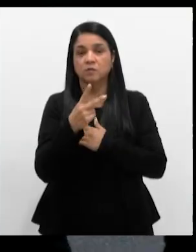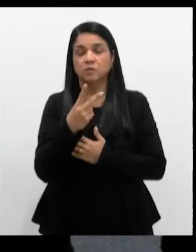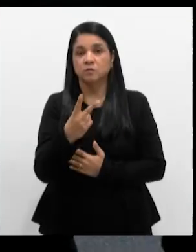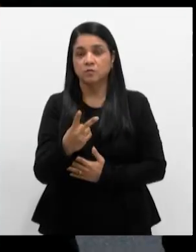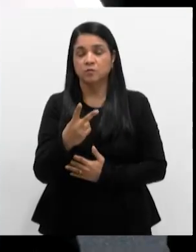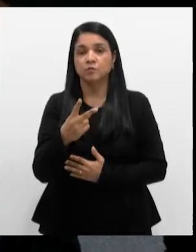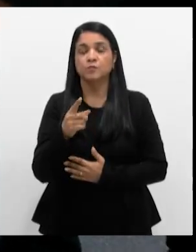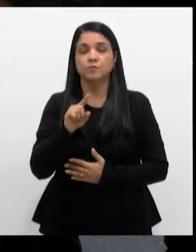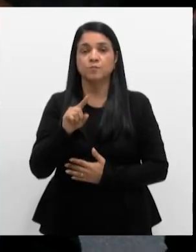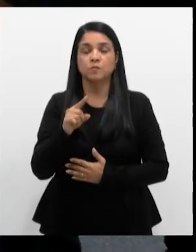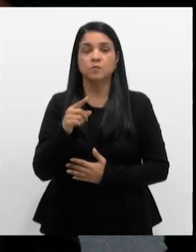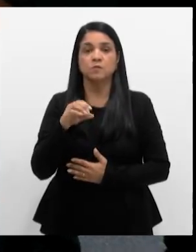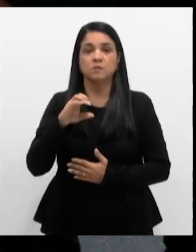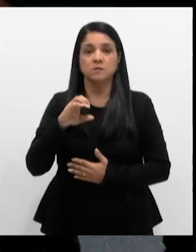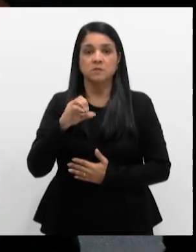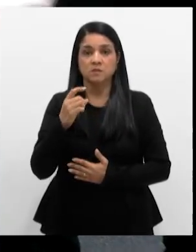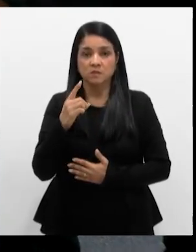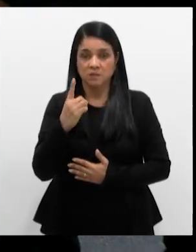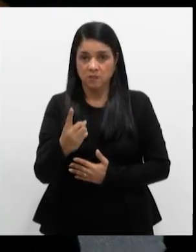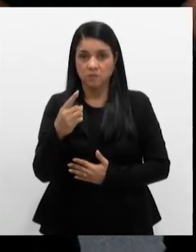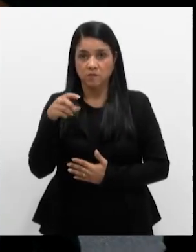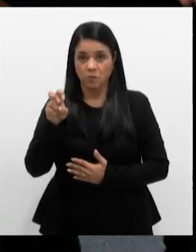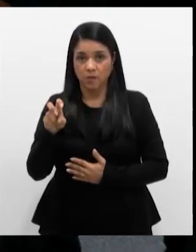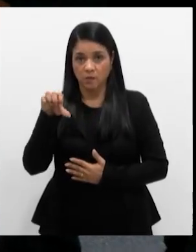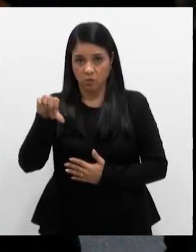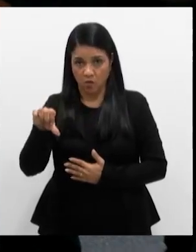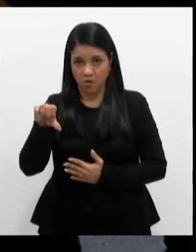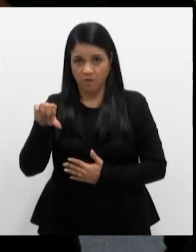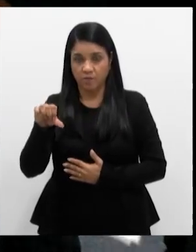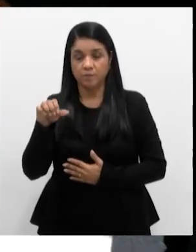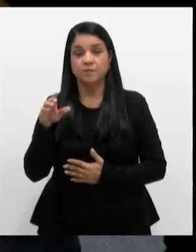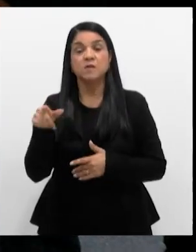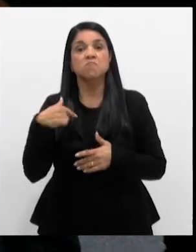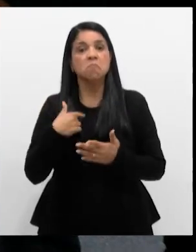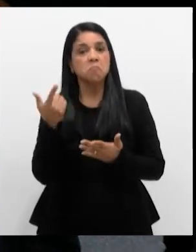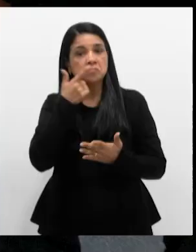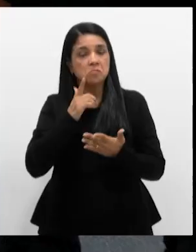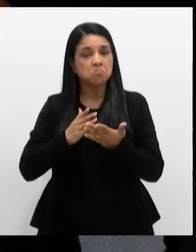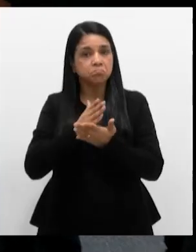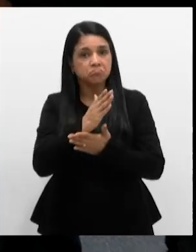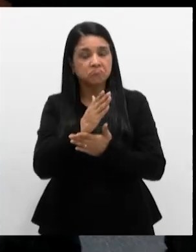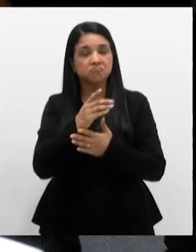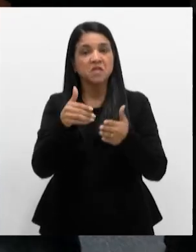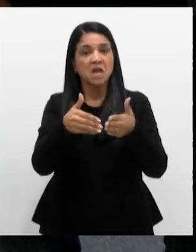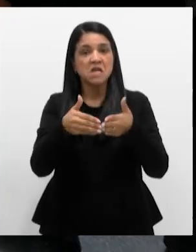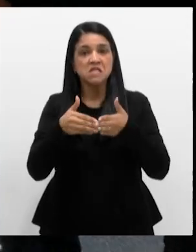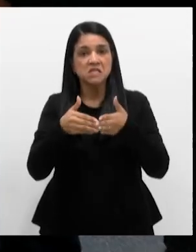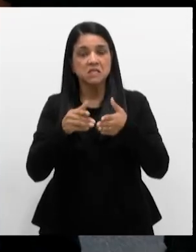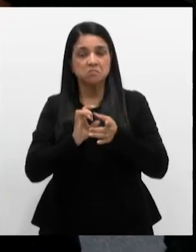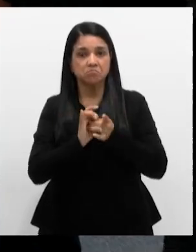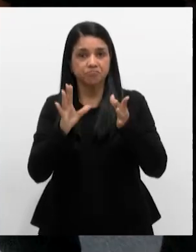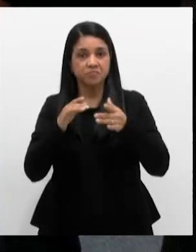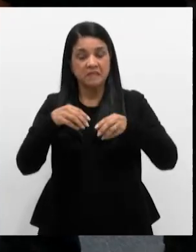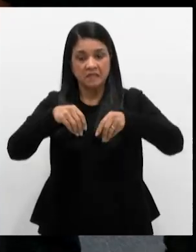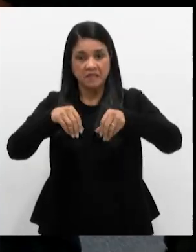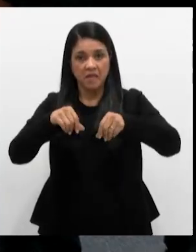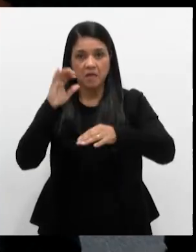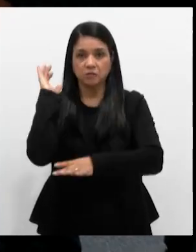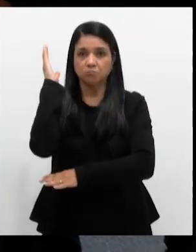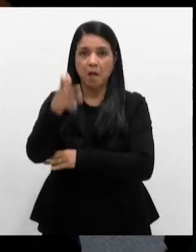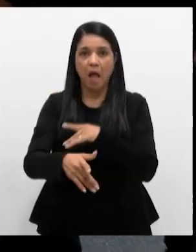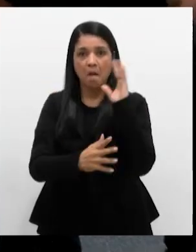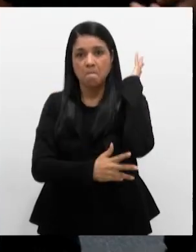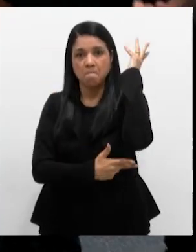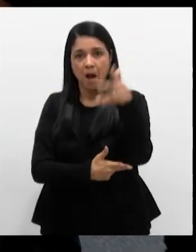2021, que tramitou em tempo recorde para garantir o autolicenciamento em terras verdes, ou